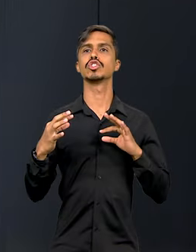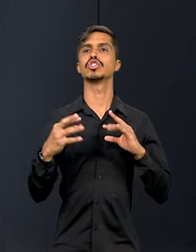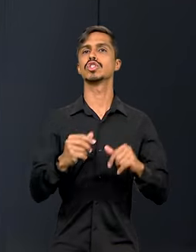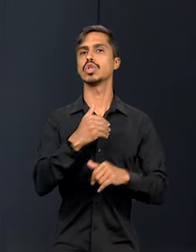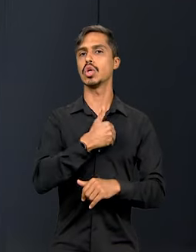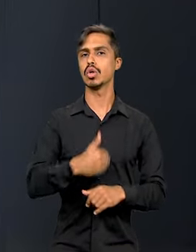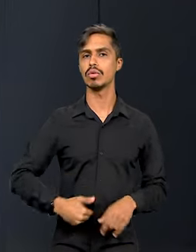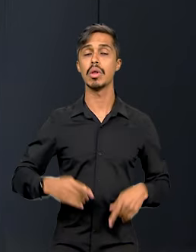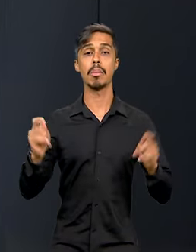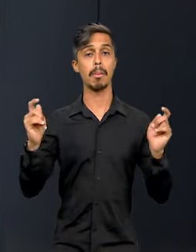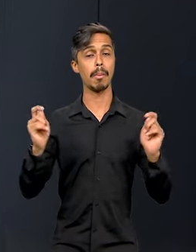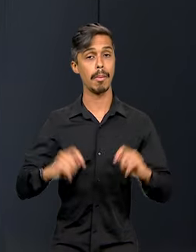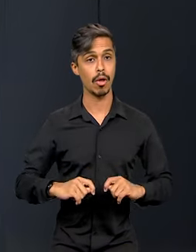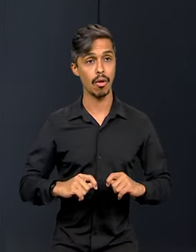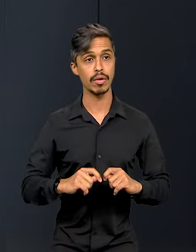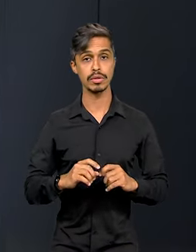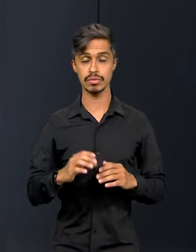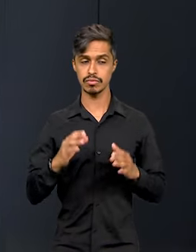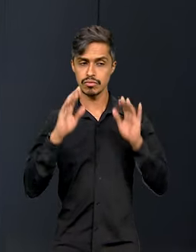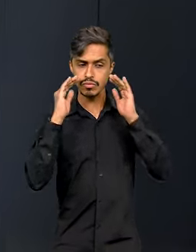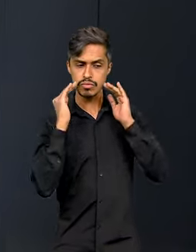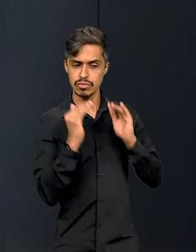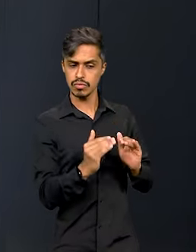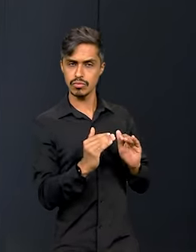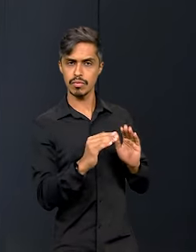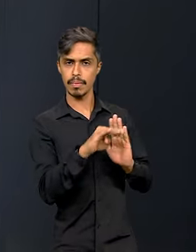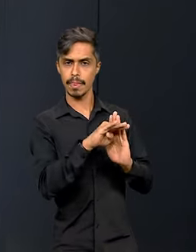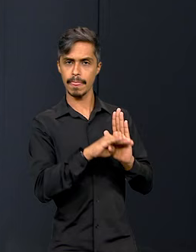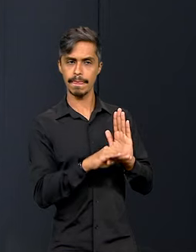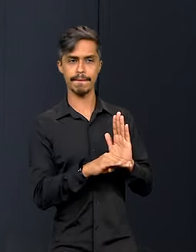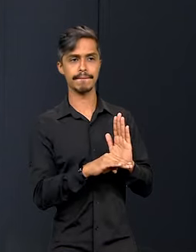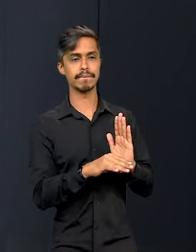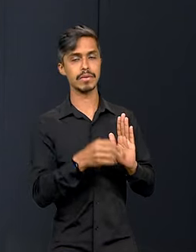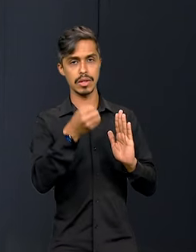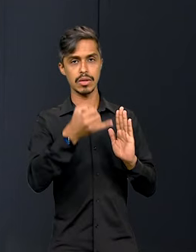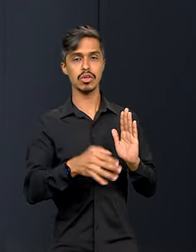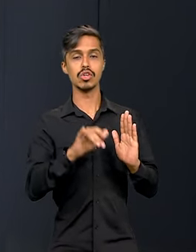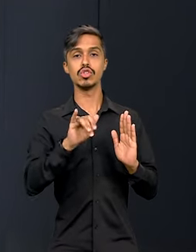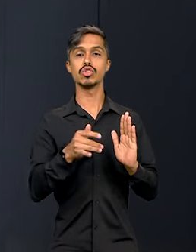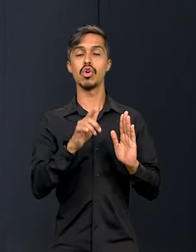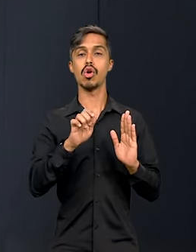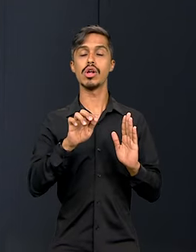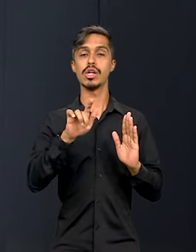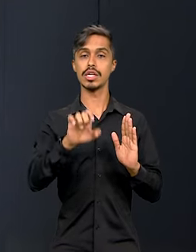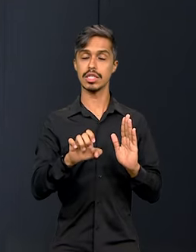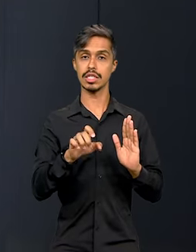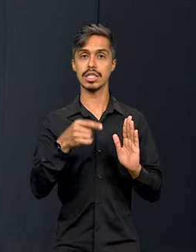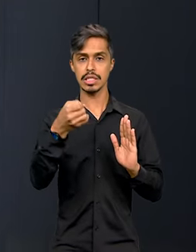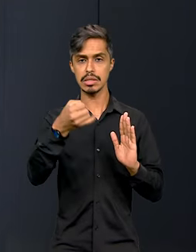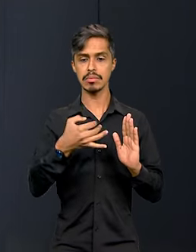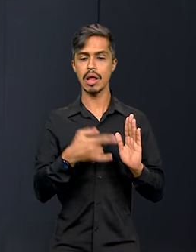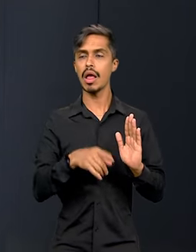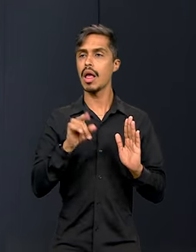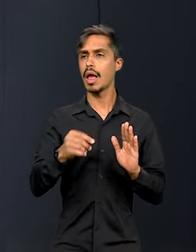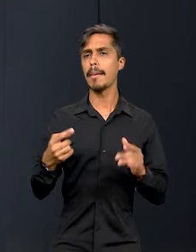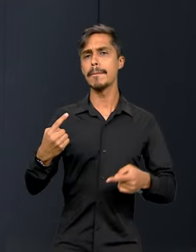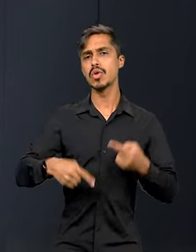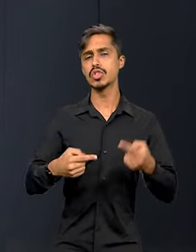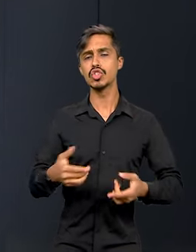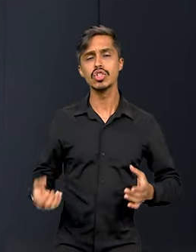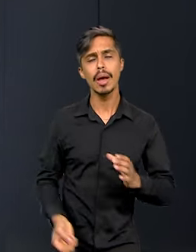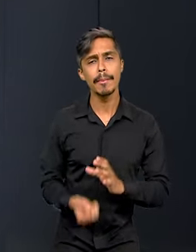de todos os governos que possam eh segui-la né ah como disse o Jorge seja pol para políticas de